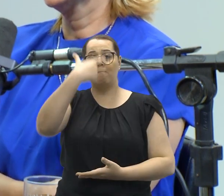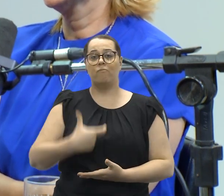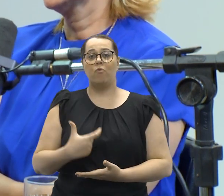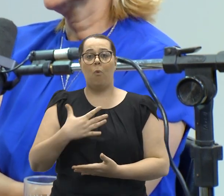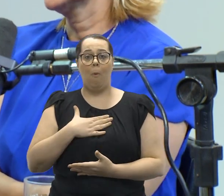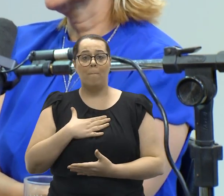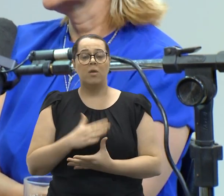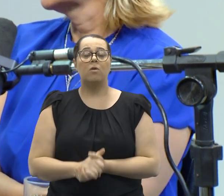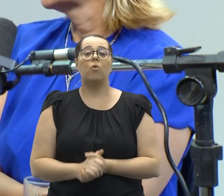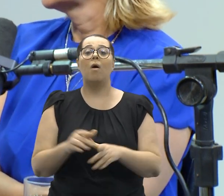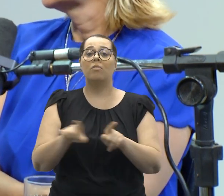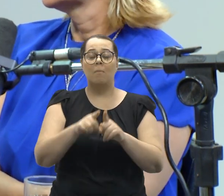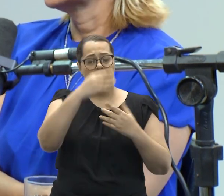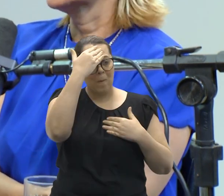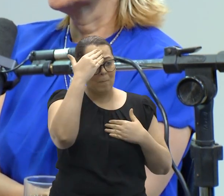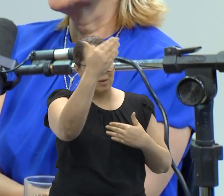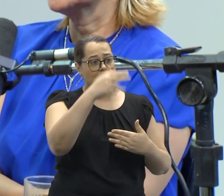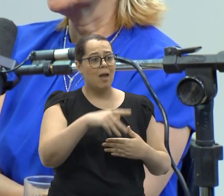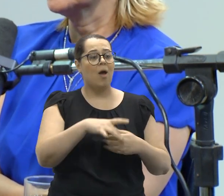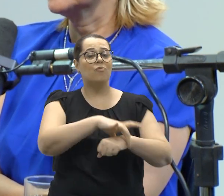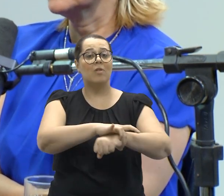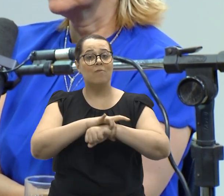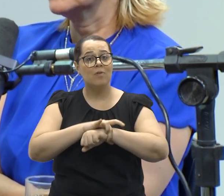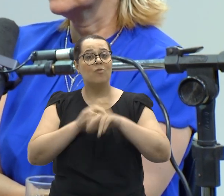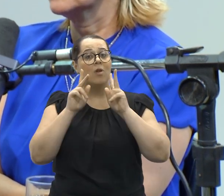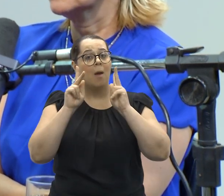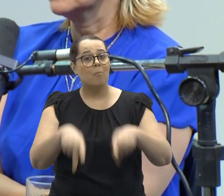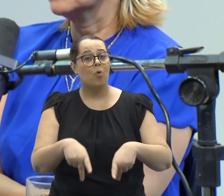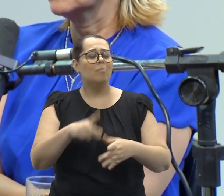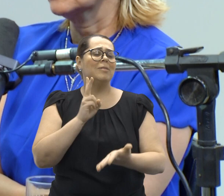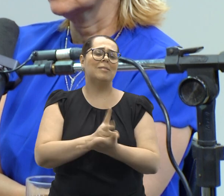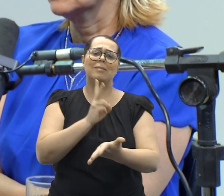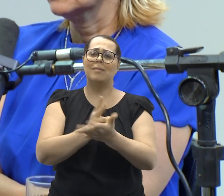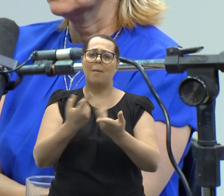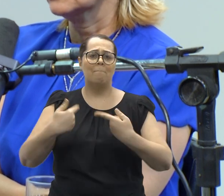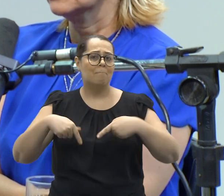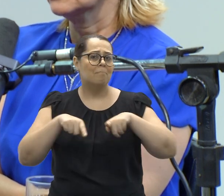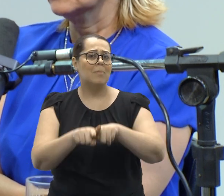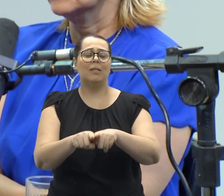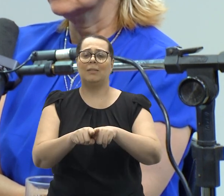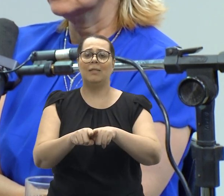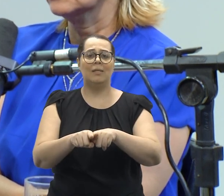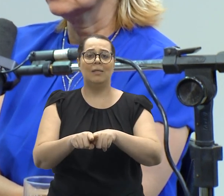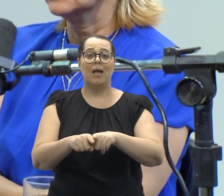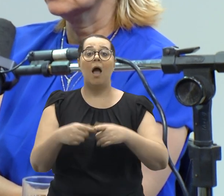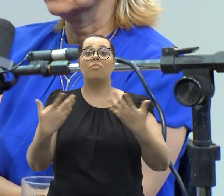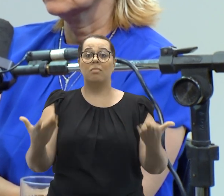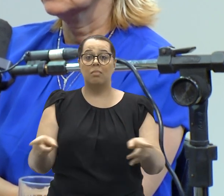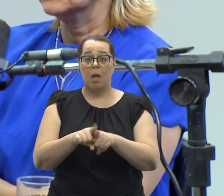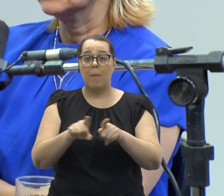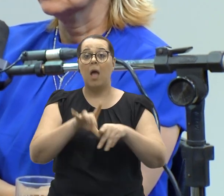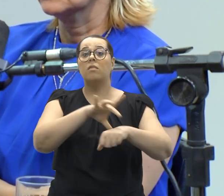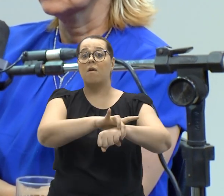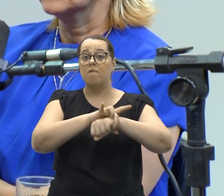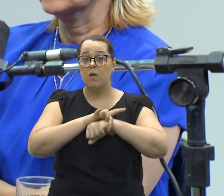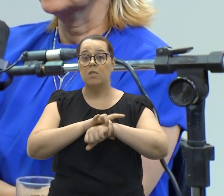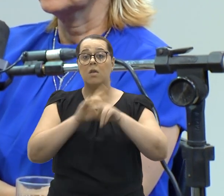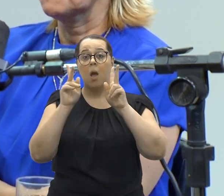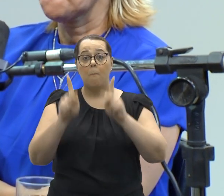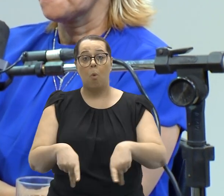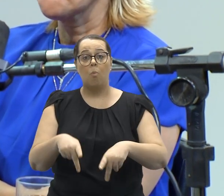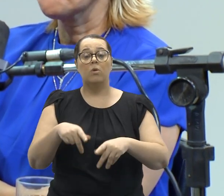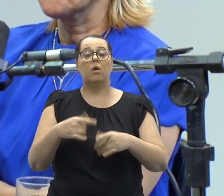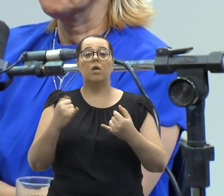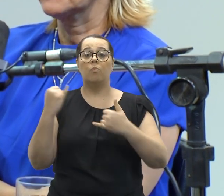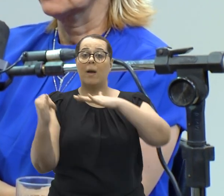também agradecer muito a Defensoria Pública, que a senhora é sempre nossa parceira, mas a Defensoria como instituição é muito parceira da